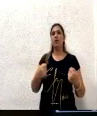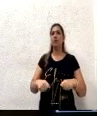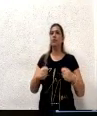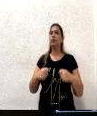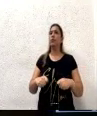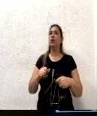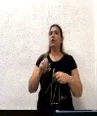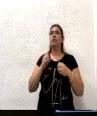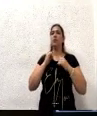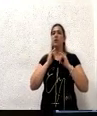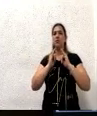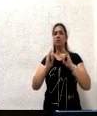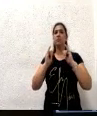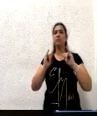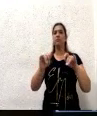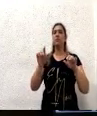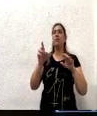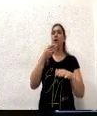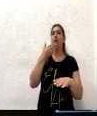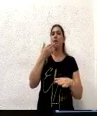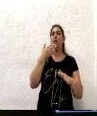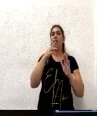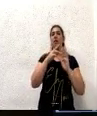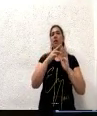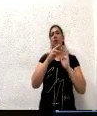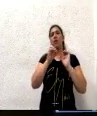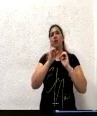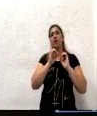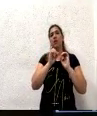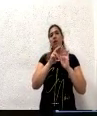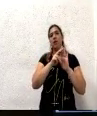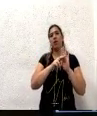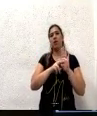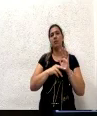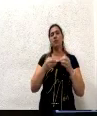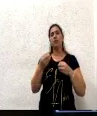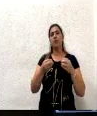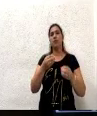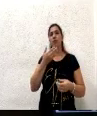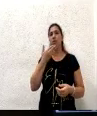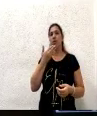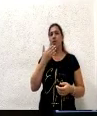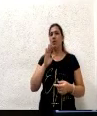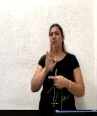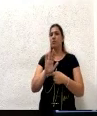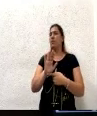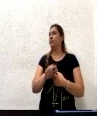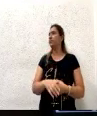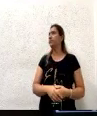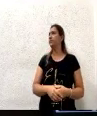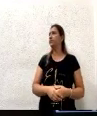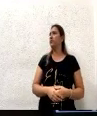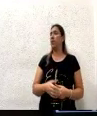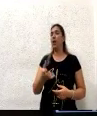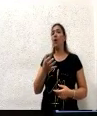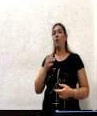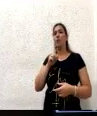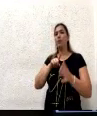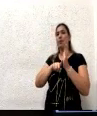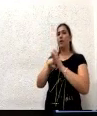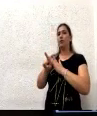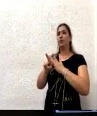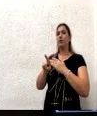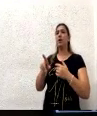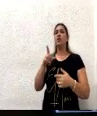esse recado também para eles. Né? Eu queria fazer uma pergunta antes de todos. Já tem a